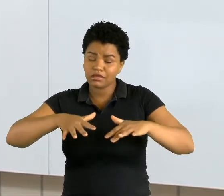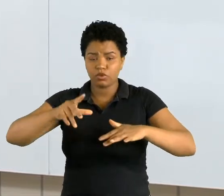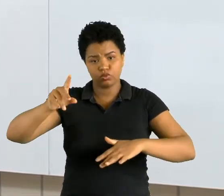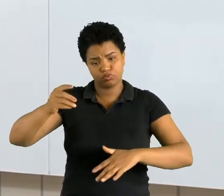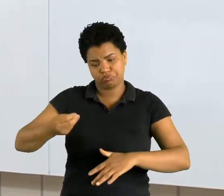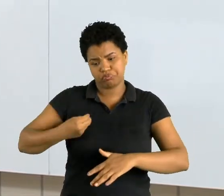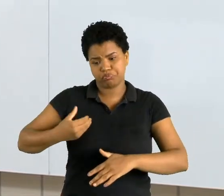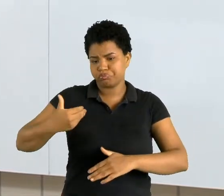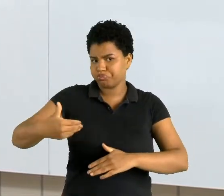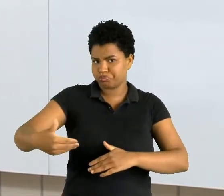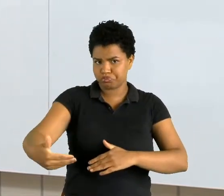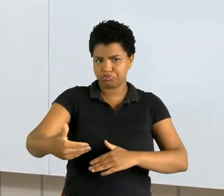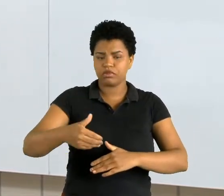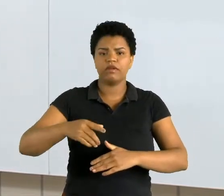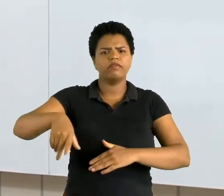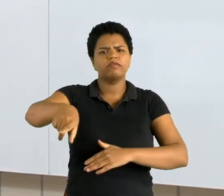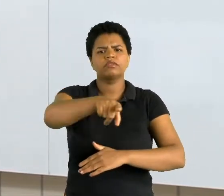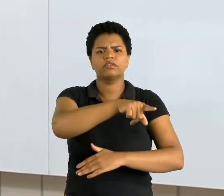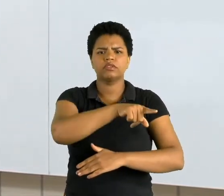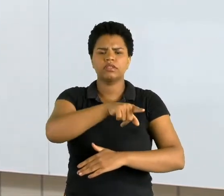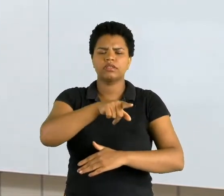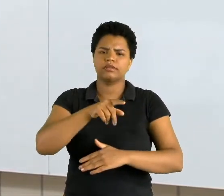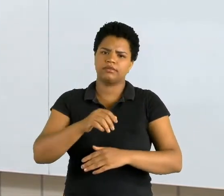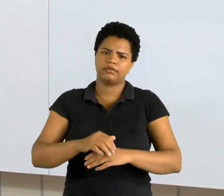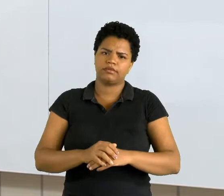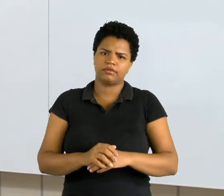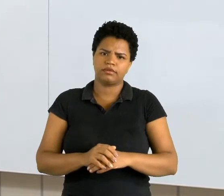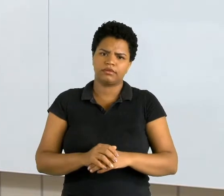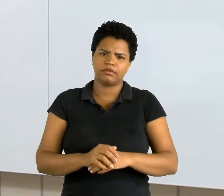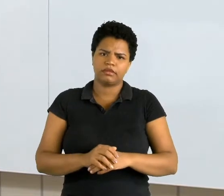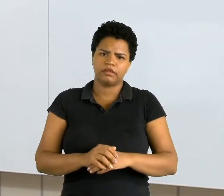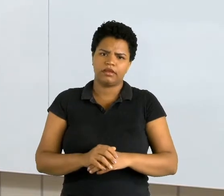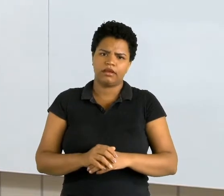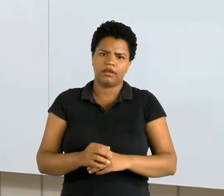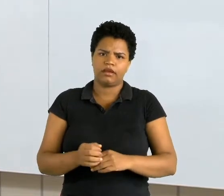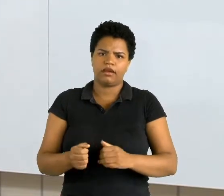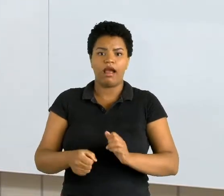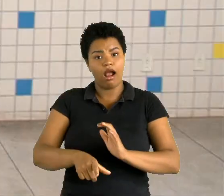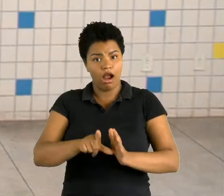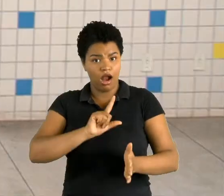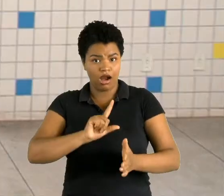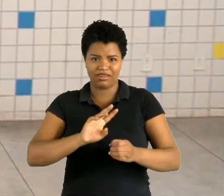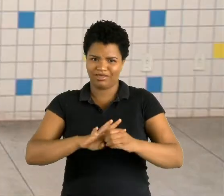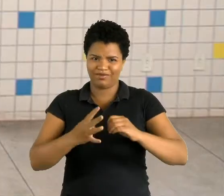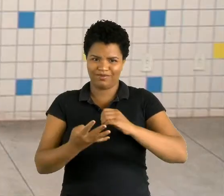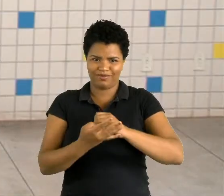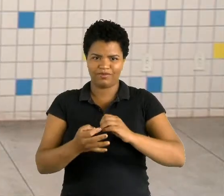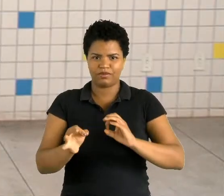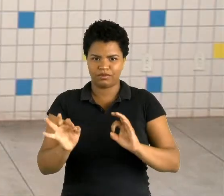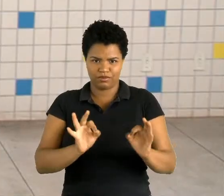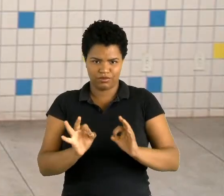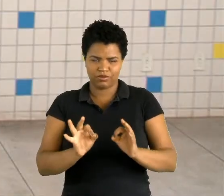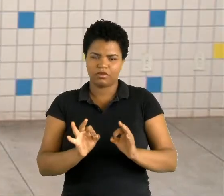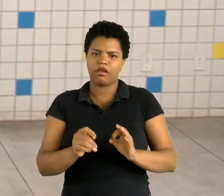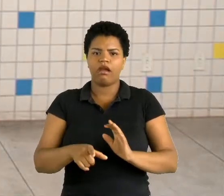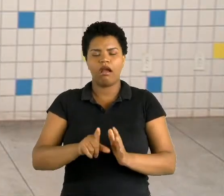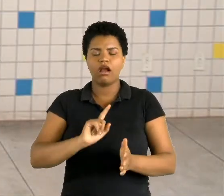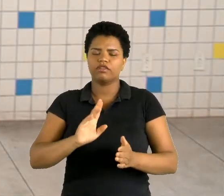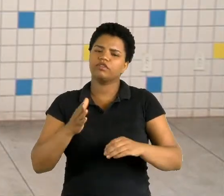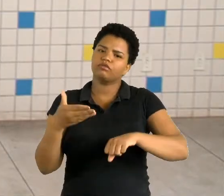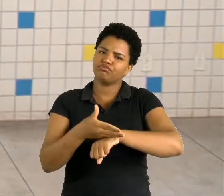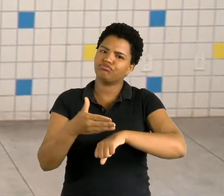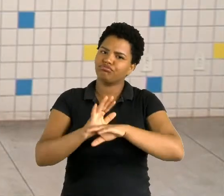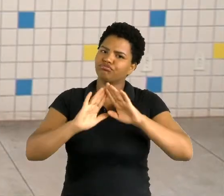cotidiana. Vocês quando não estavam no período de quarentena, por exemplo, né, que vocês iriam para a escola, então